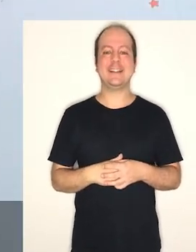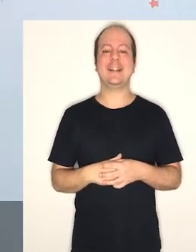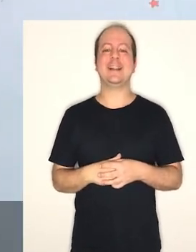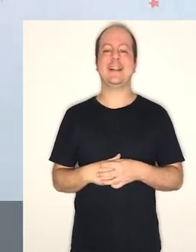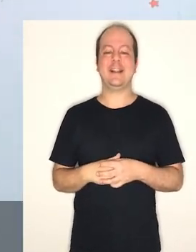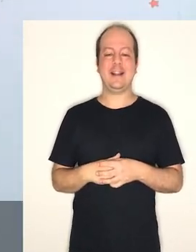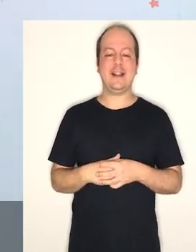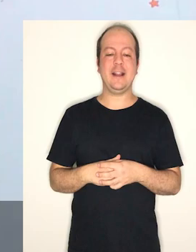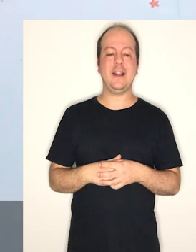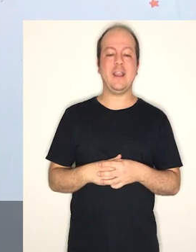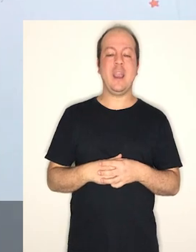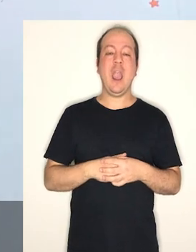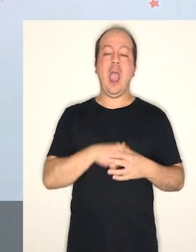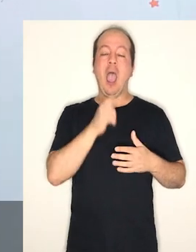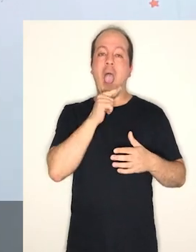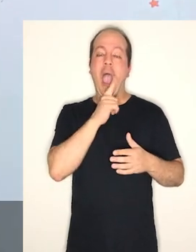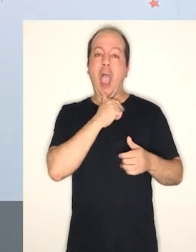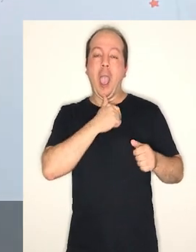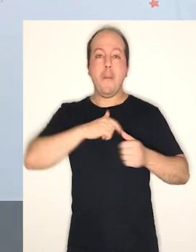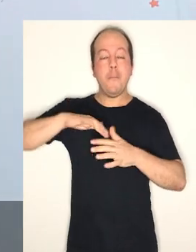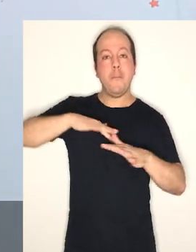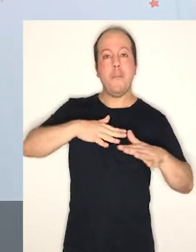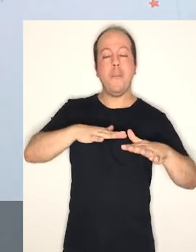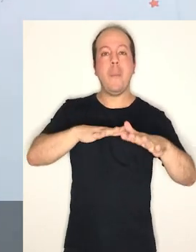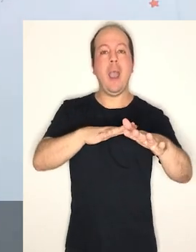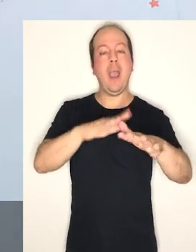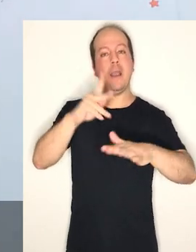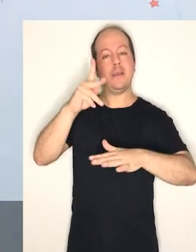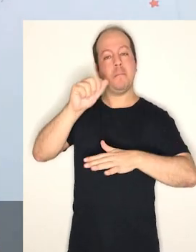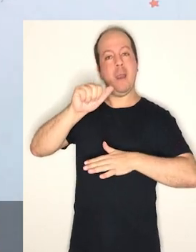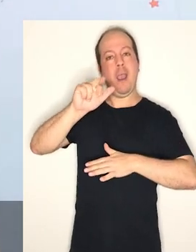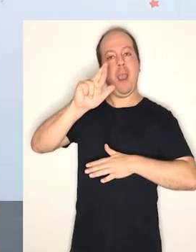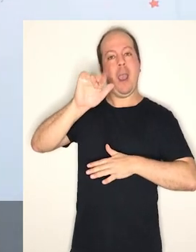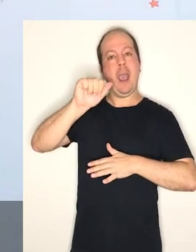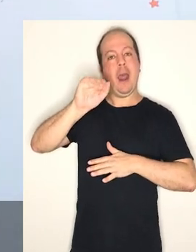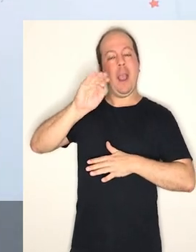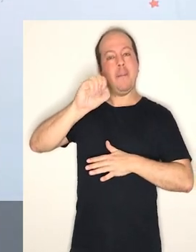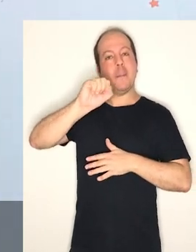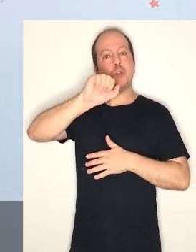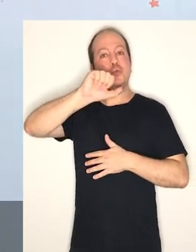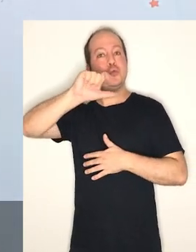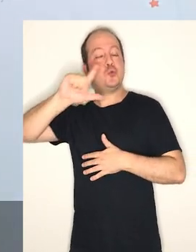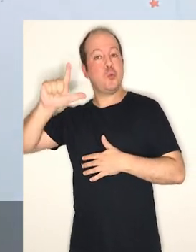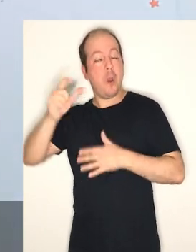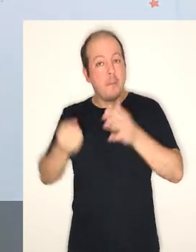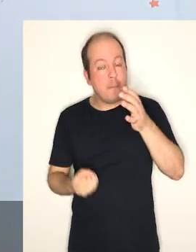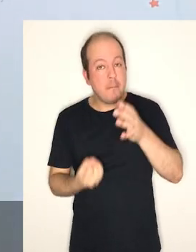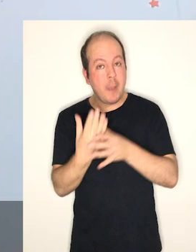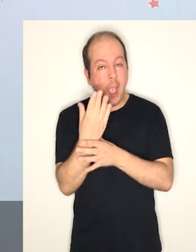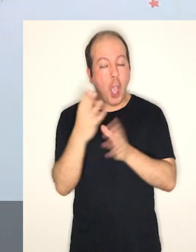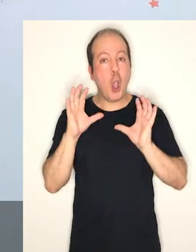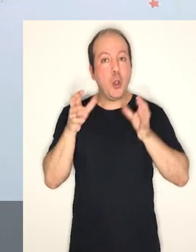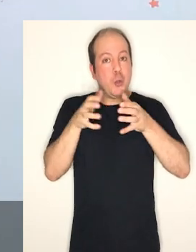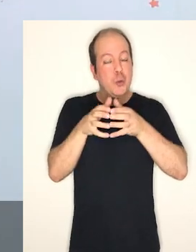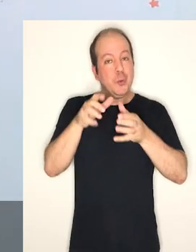E foi ali, às margens do rio Paraíba do Sul, que nasceu o grupo